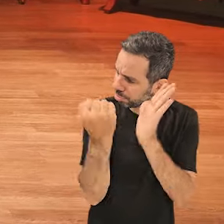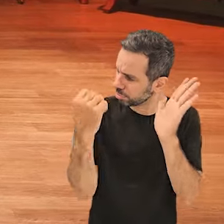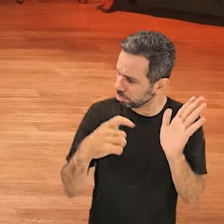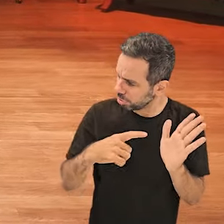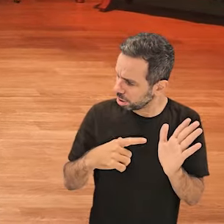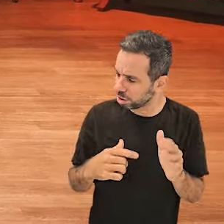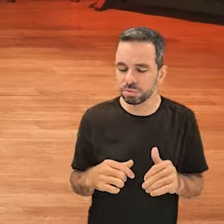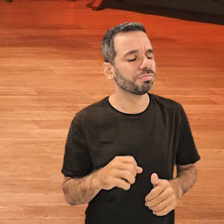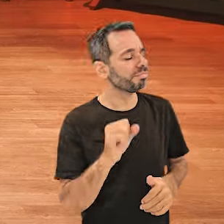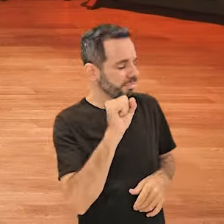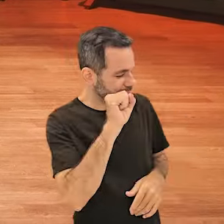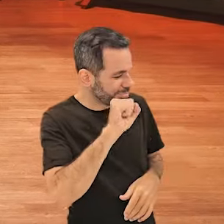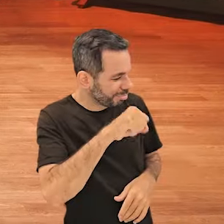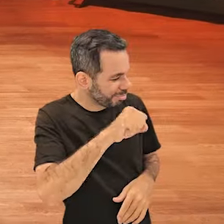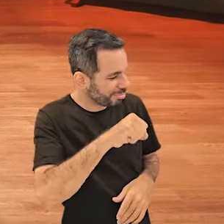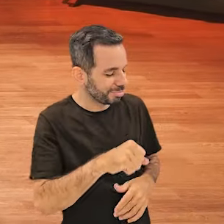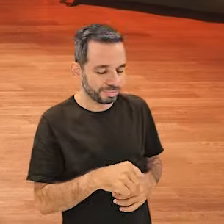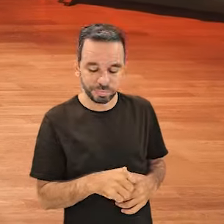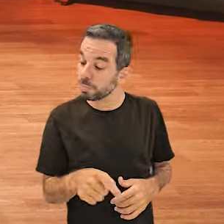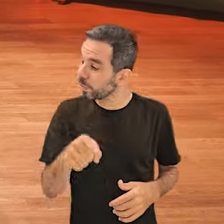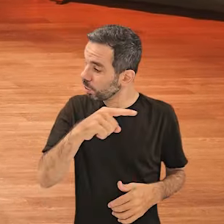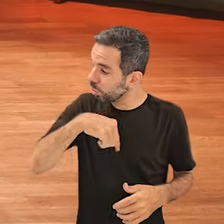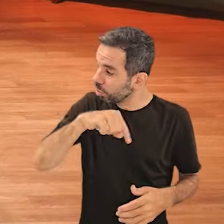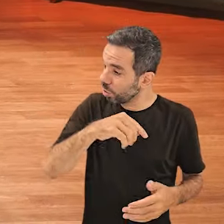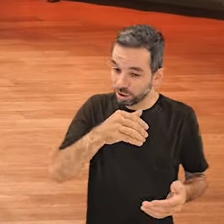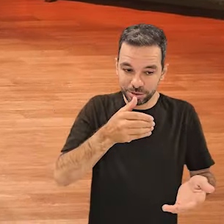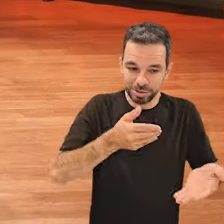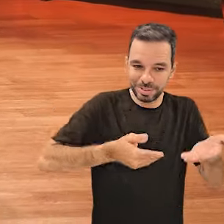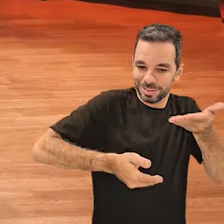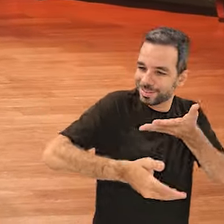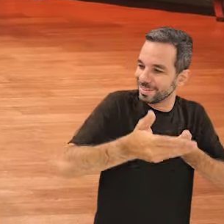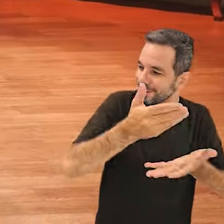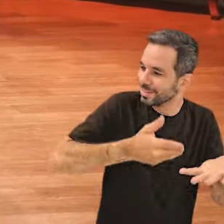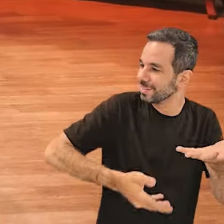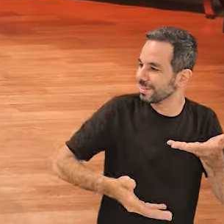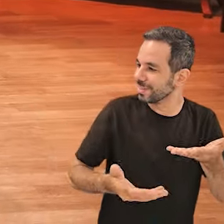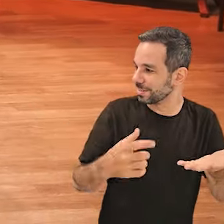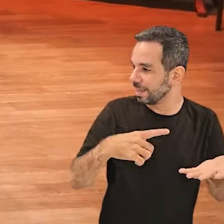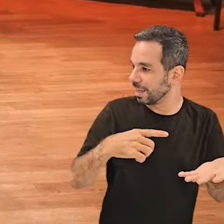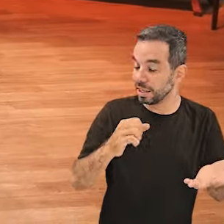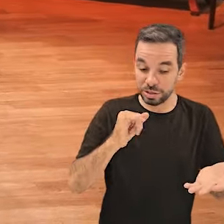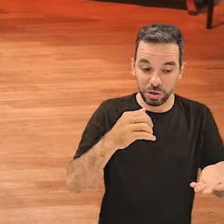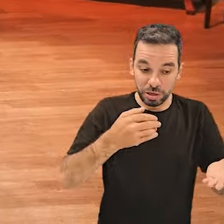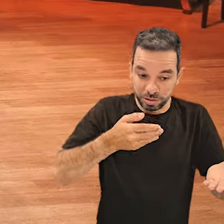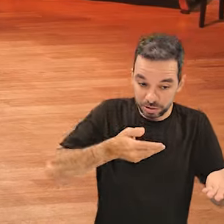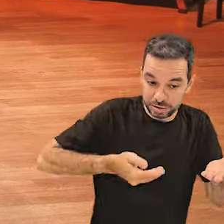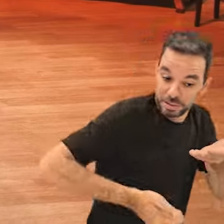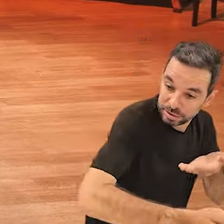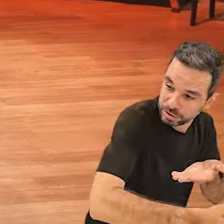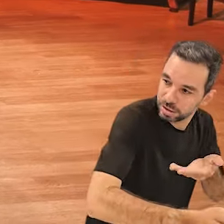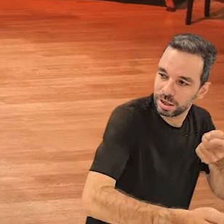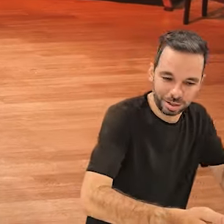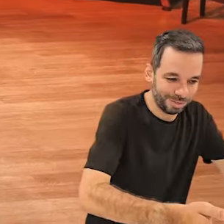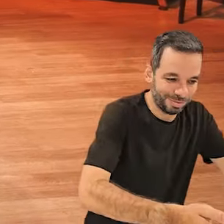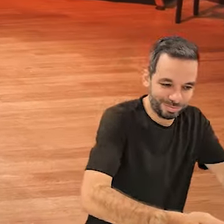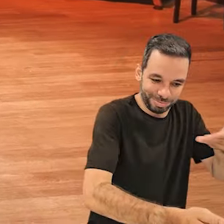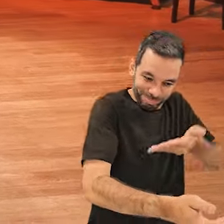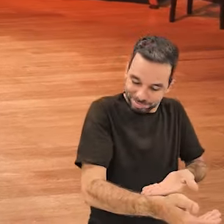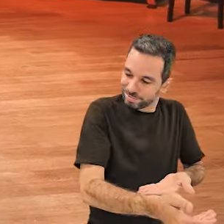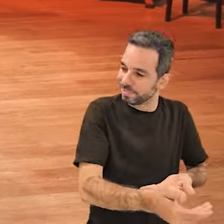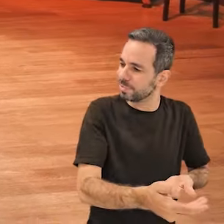gente, nós somos feitos de trocas e a gente, quando a gente dá para o outro, a gente está recebendo também. Sim. E aí, como isso